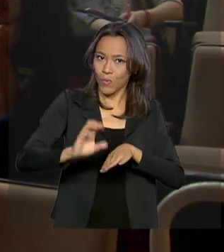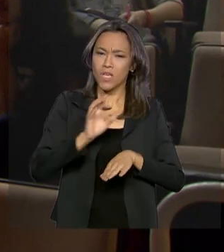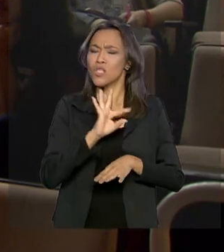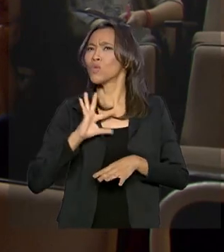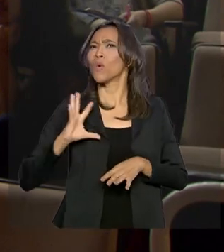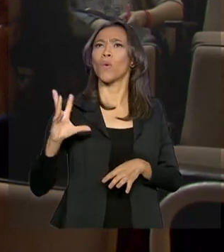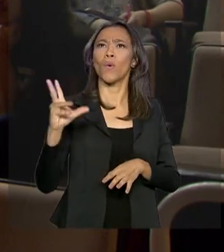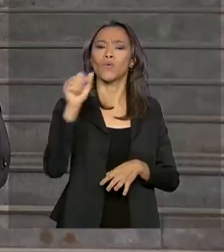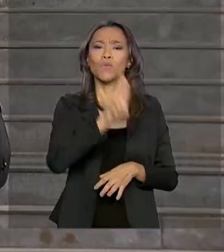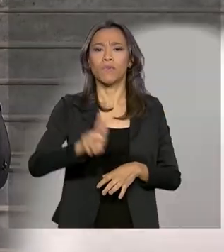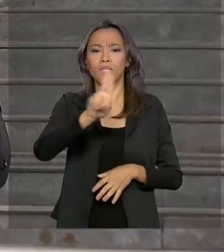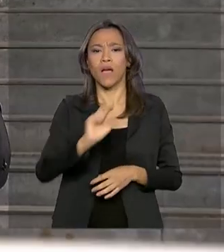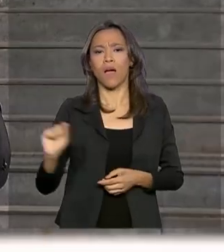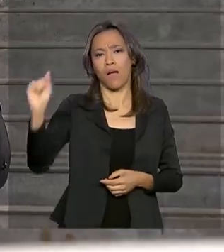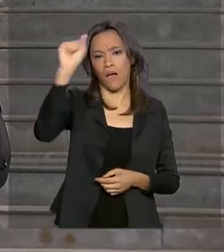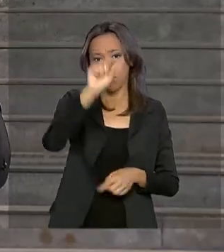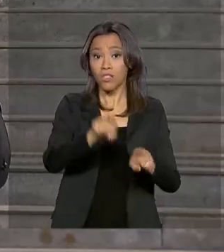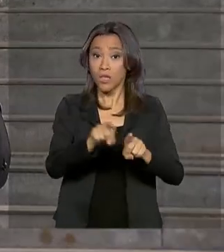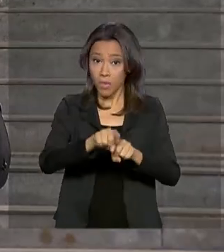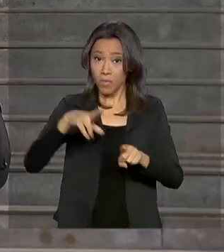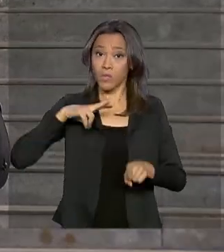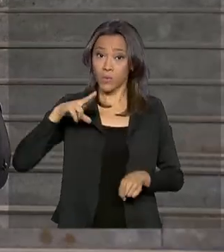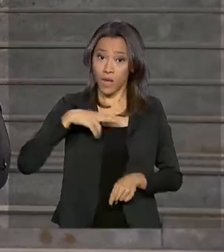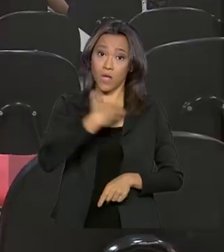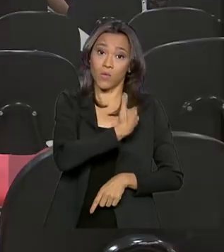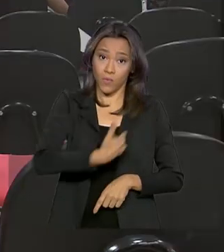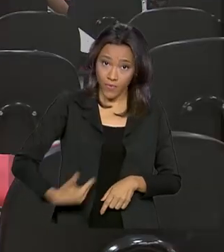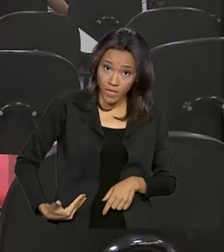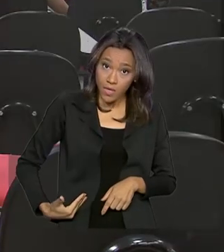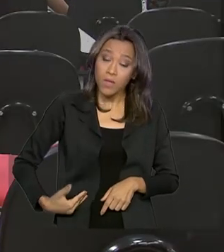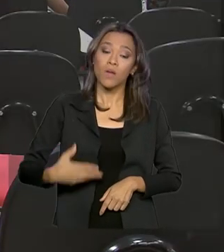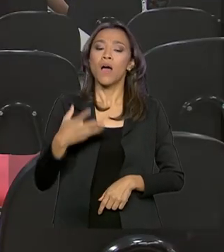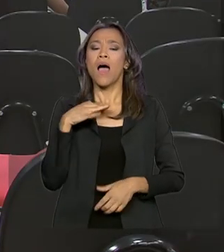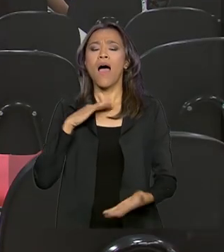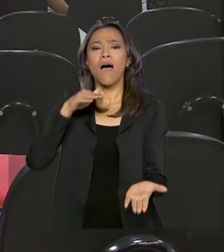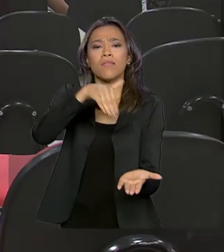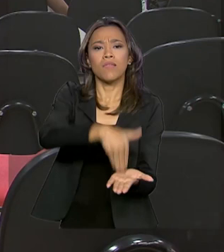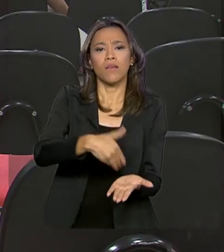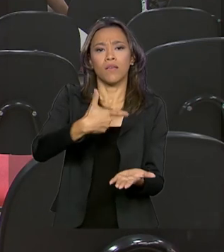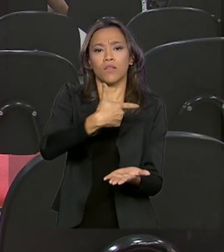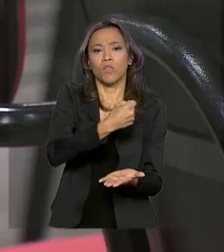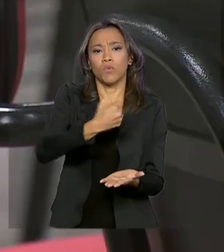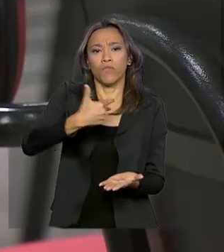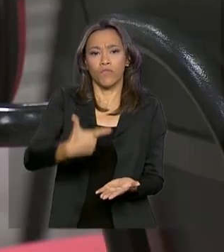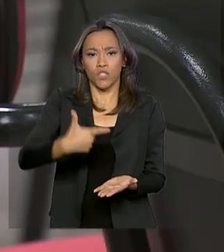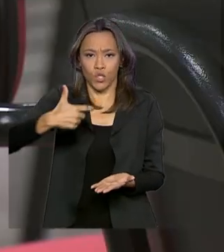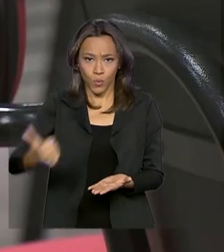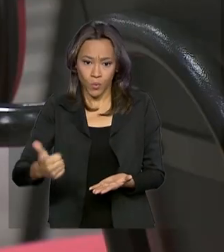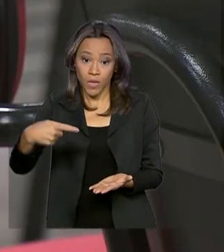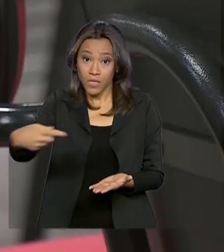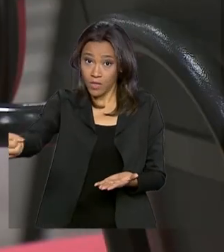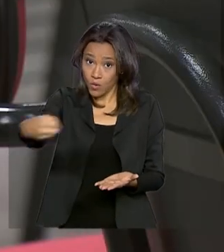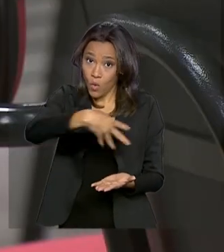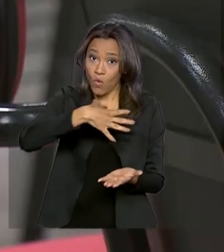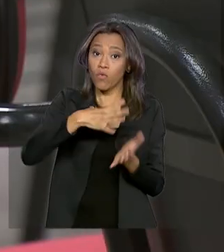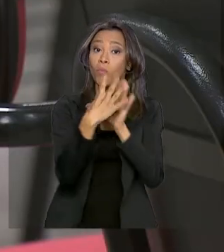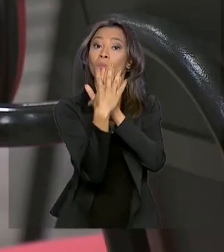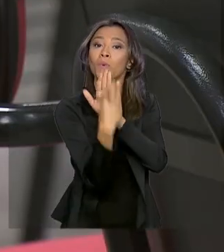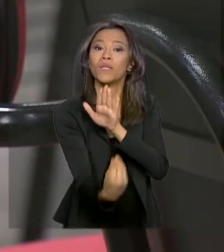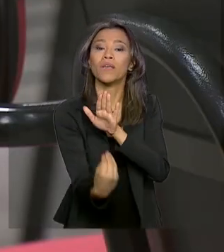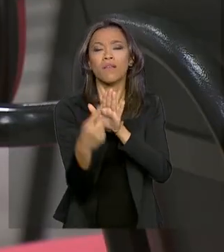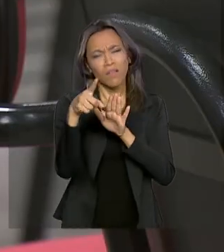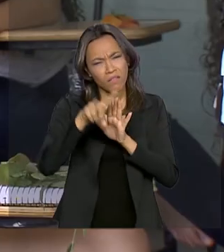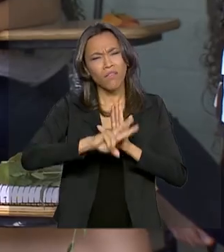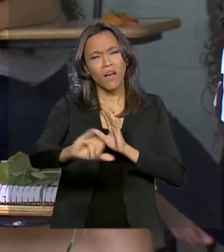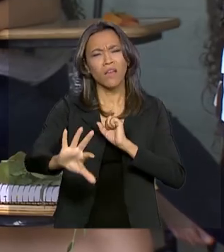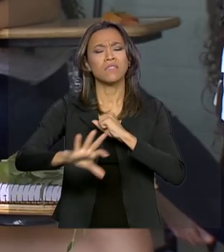ensino superior públicas e privadas brasileiras adotem até 2021 esse novo formato, que vai dar mais segurança